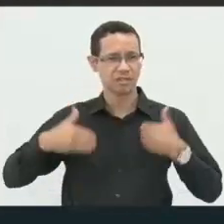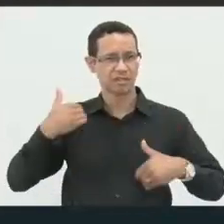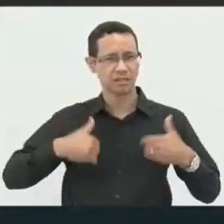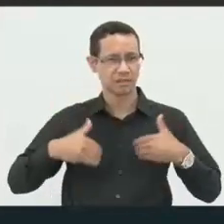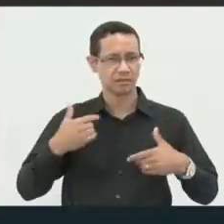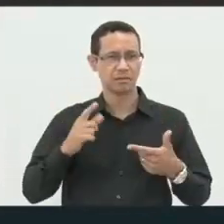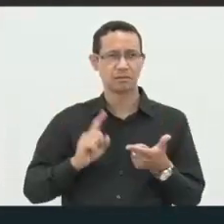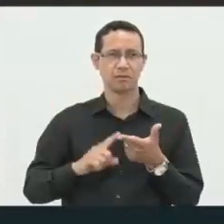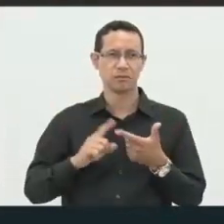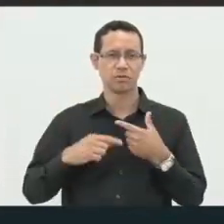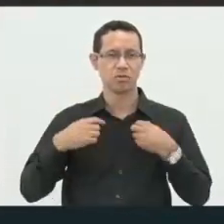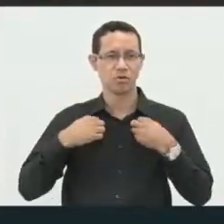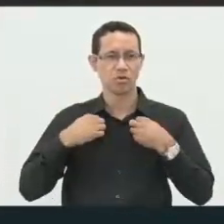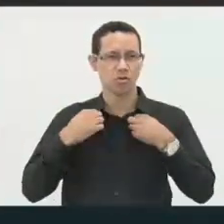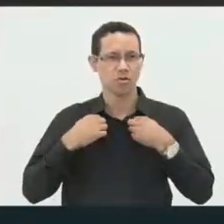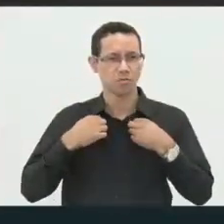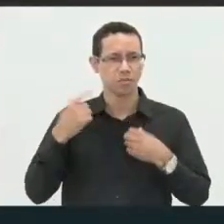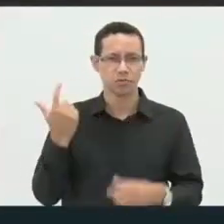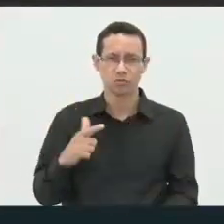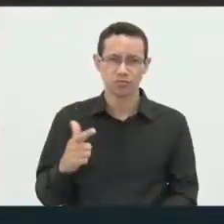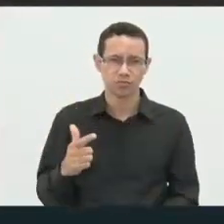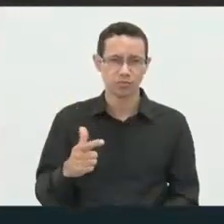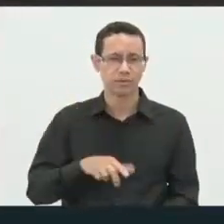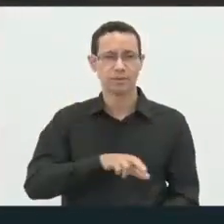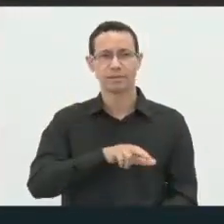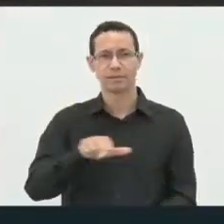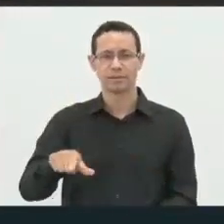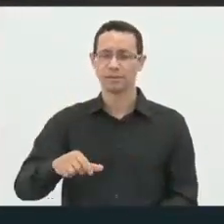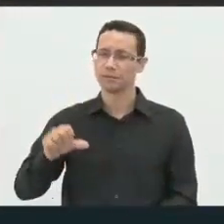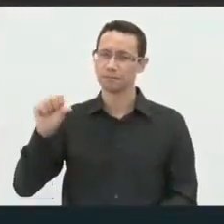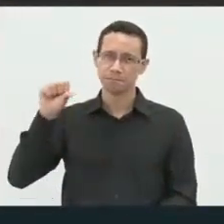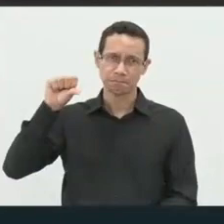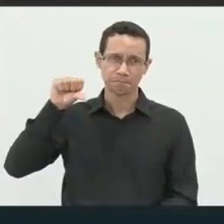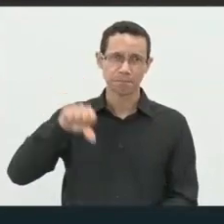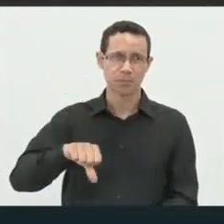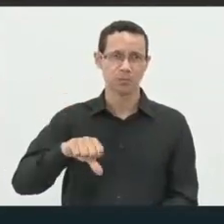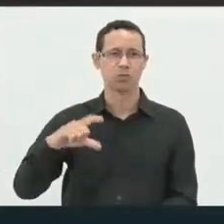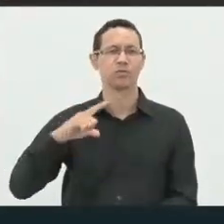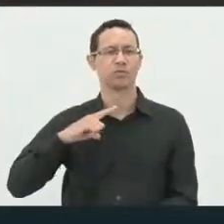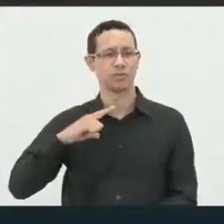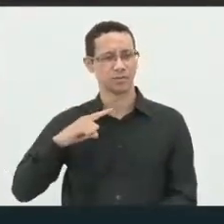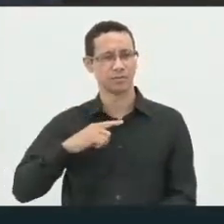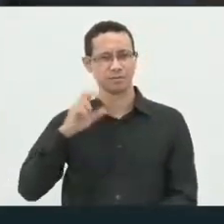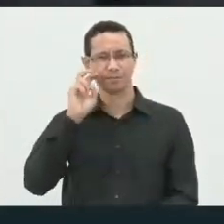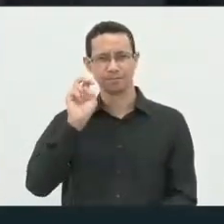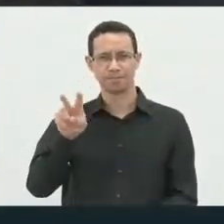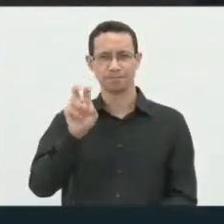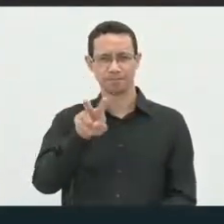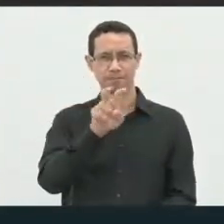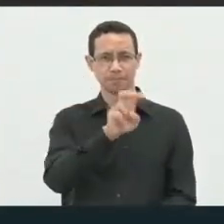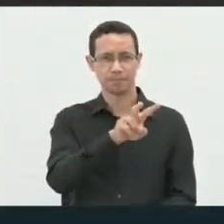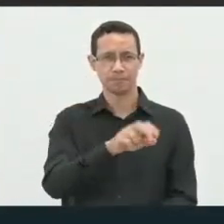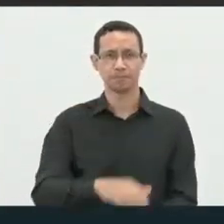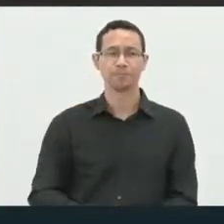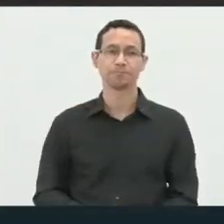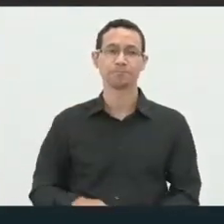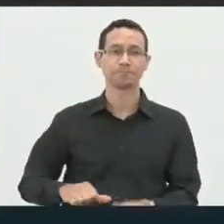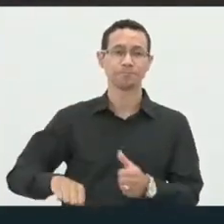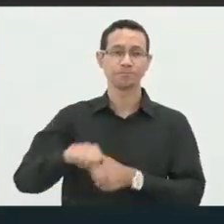piores formas vereador que que o senhor pode imaginar eu cheguei a acompanhar hoje